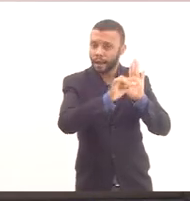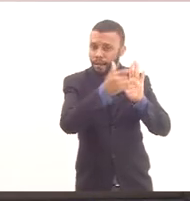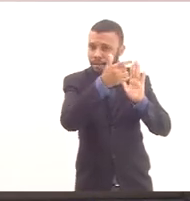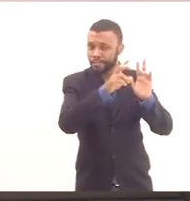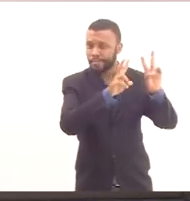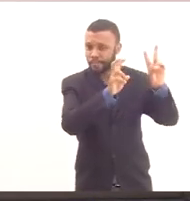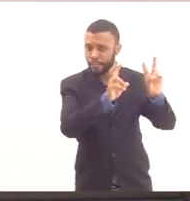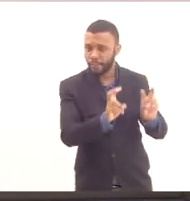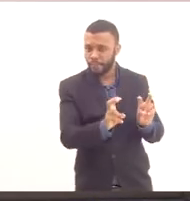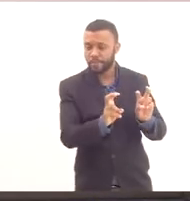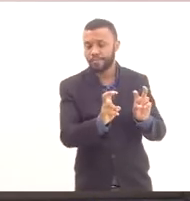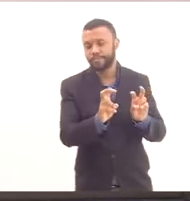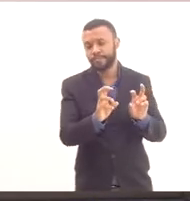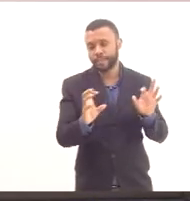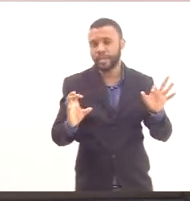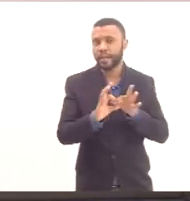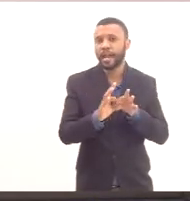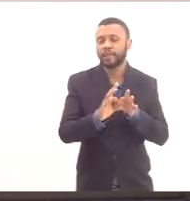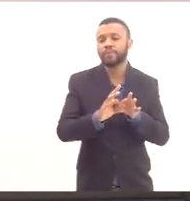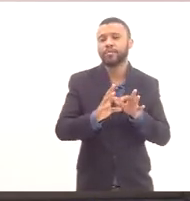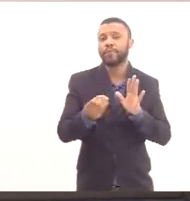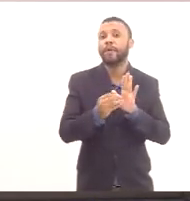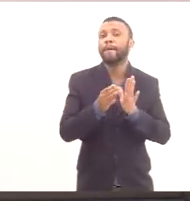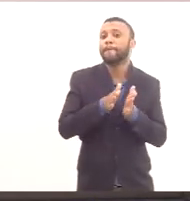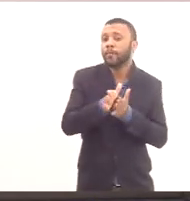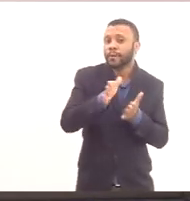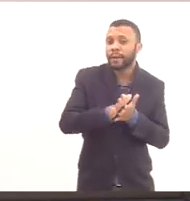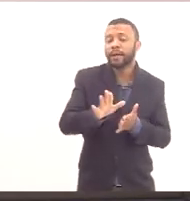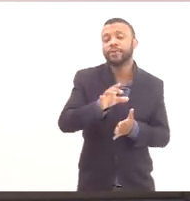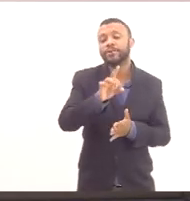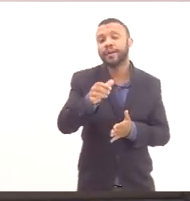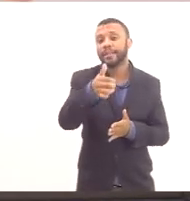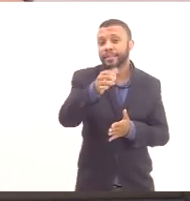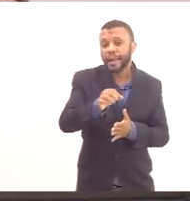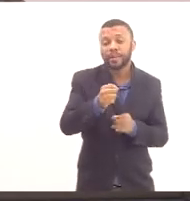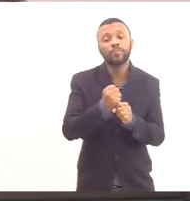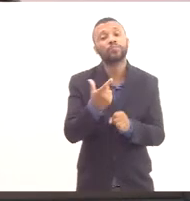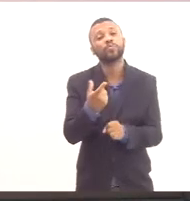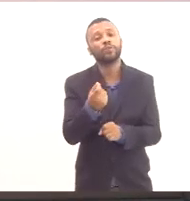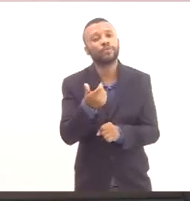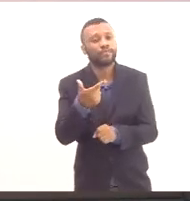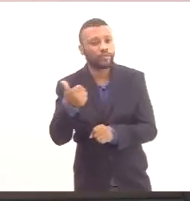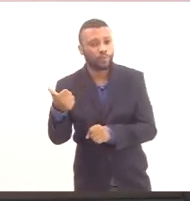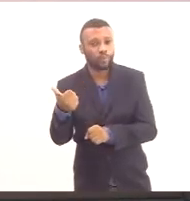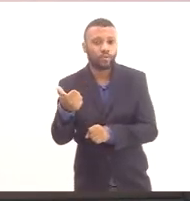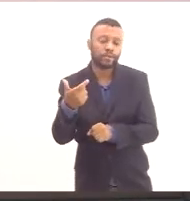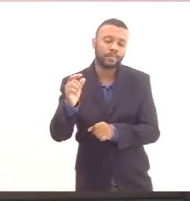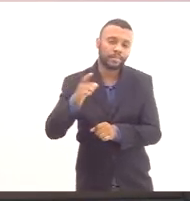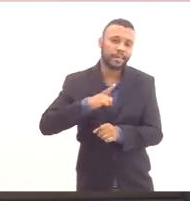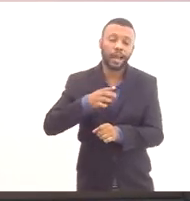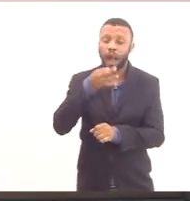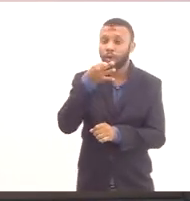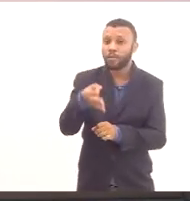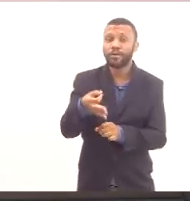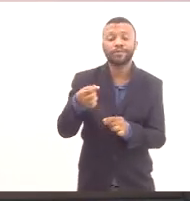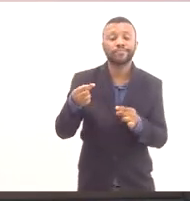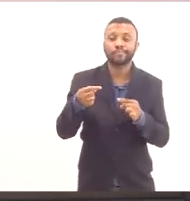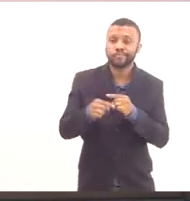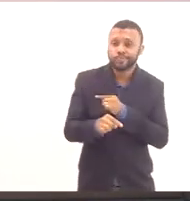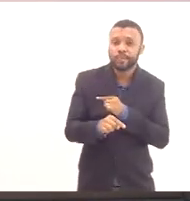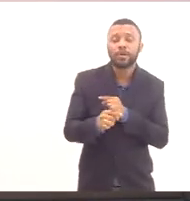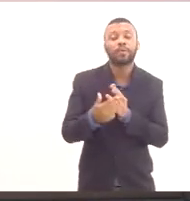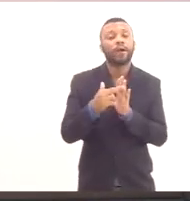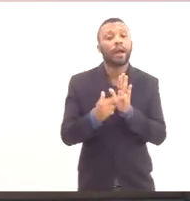Tribunal Federal publicado no dia 21/10 2021 decorrente do julgamento unânime de medida cautelar de arguição de descumprimento de preceito